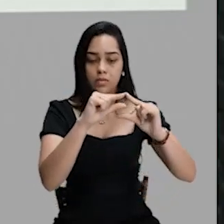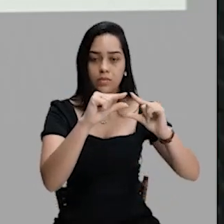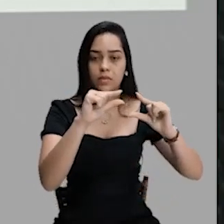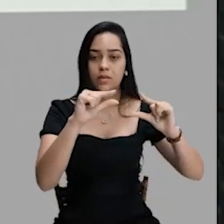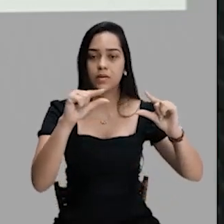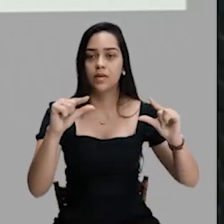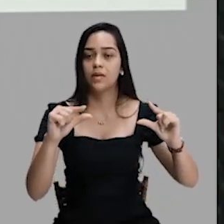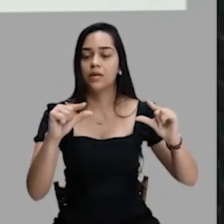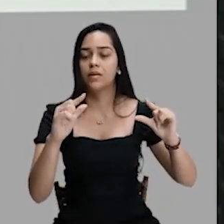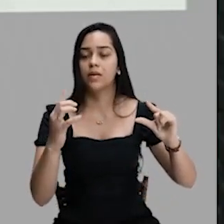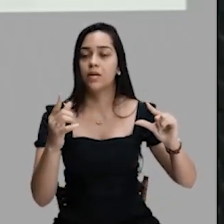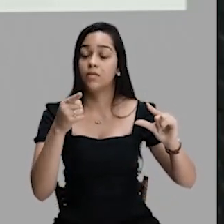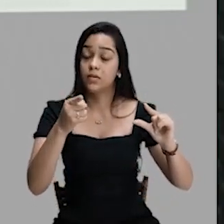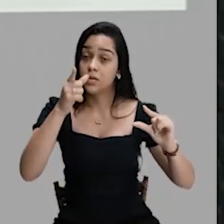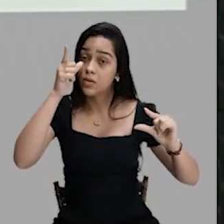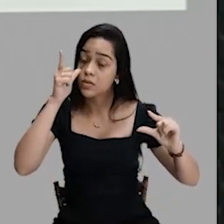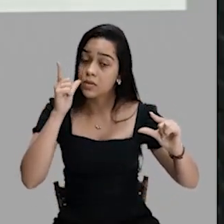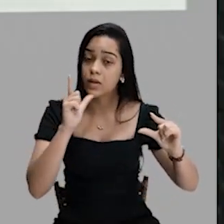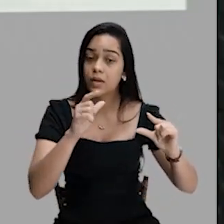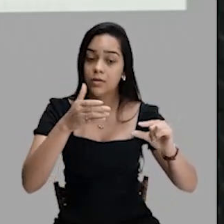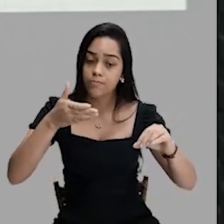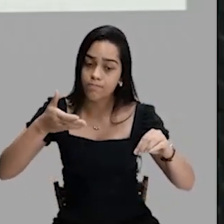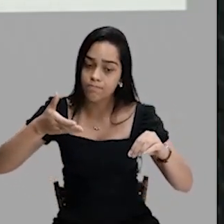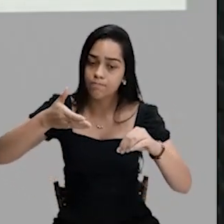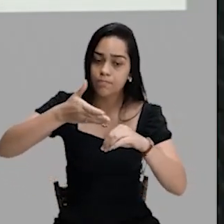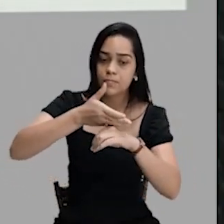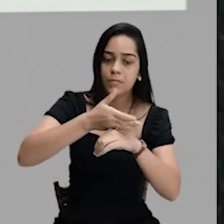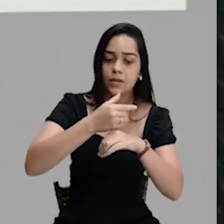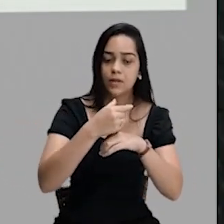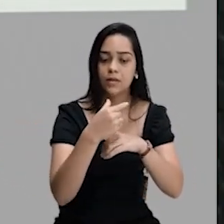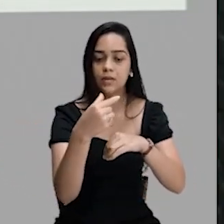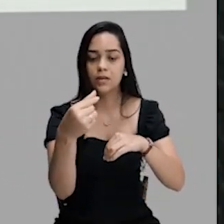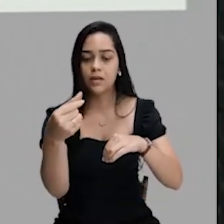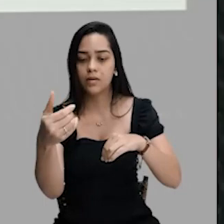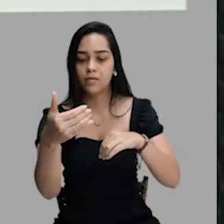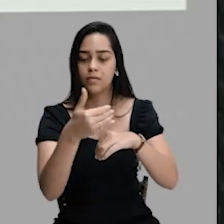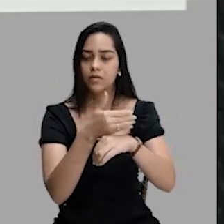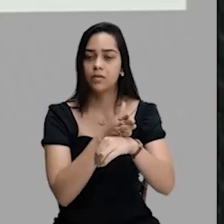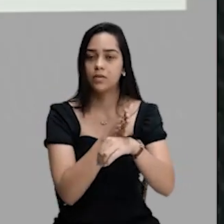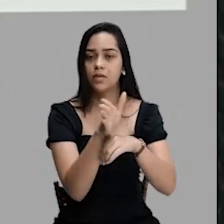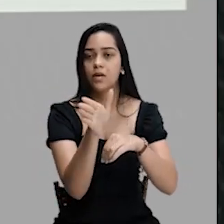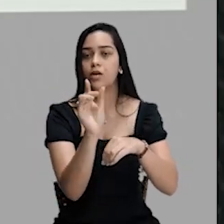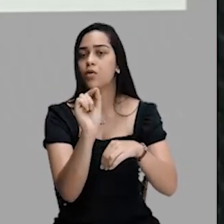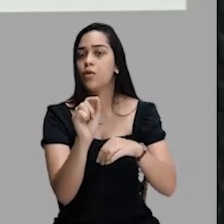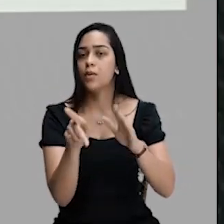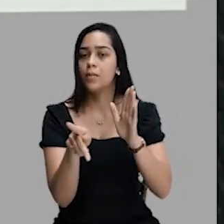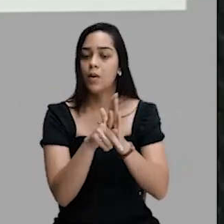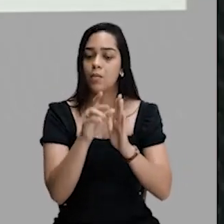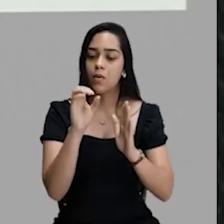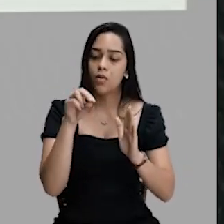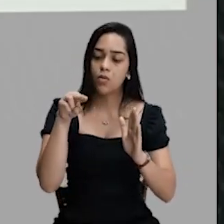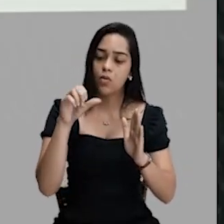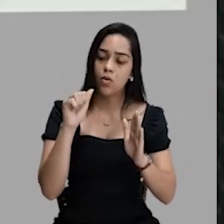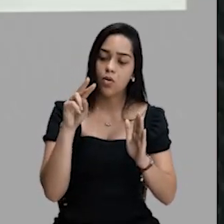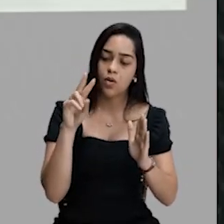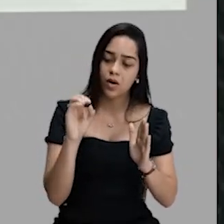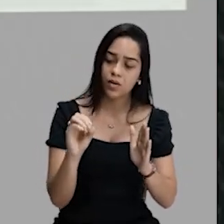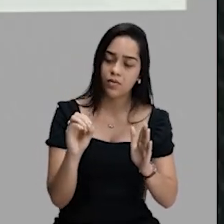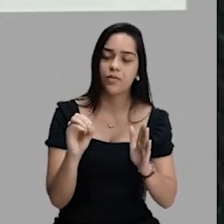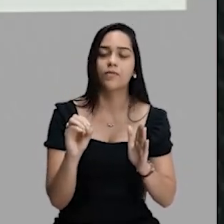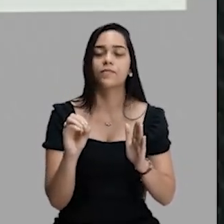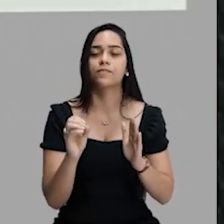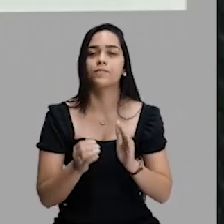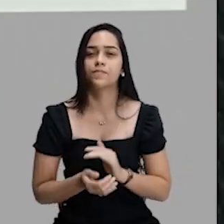reta, você consegue entrar na figura, sair e entrar de novo, aí é um poliedro côncavo. Certo?